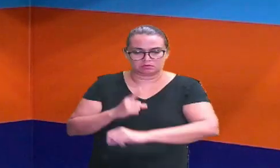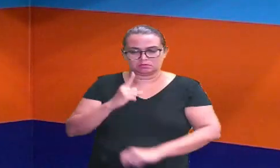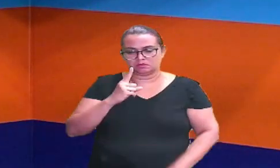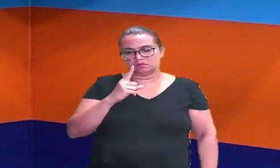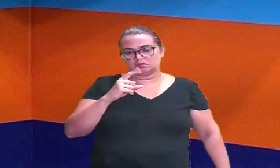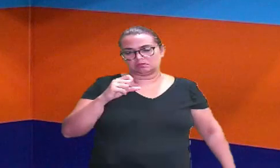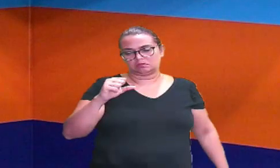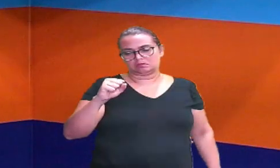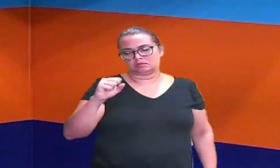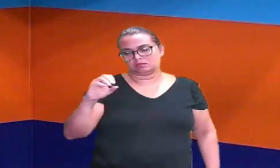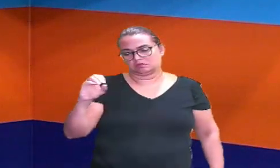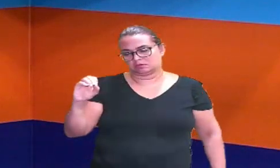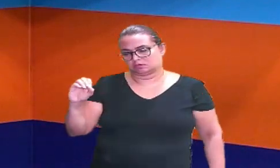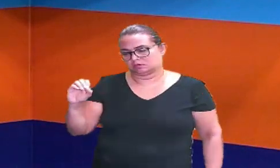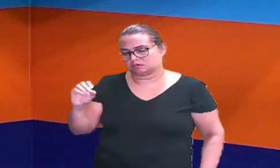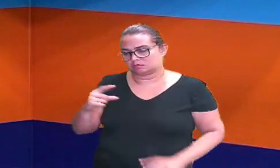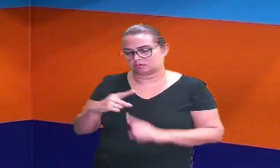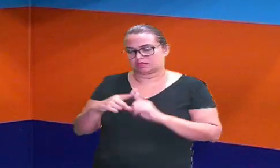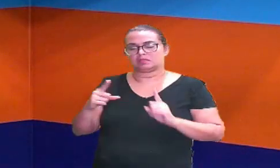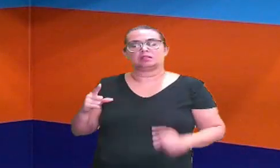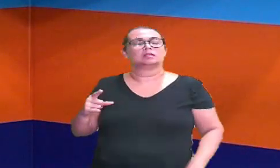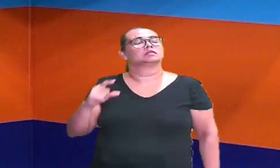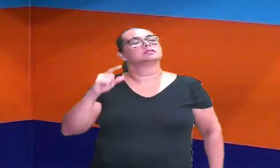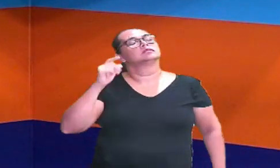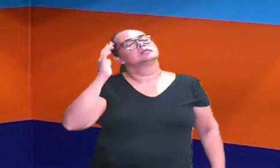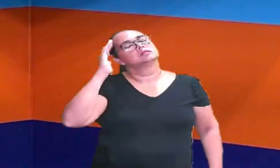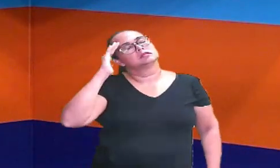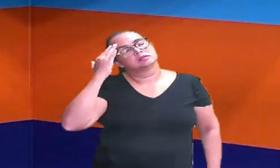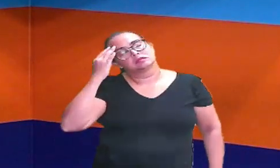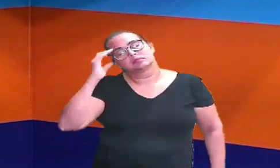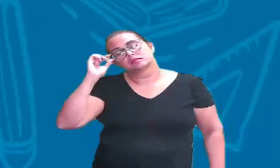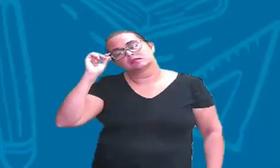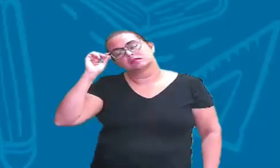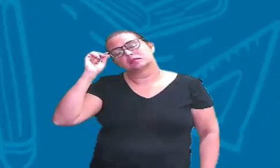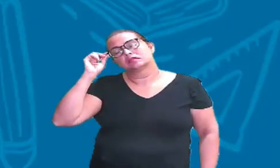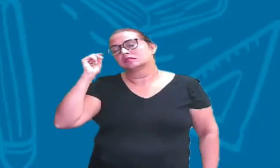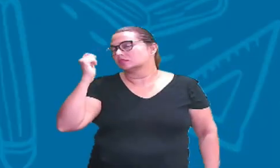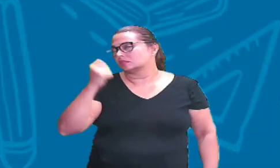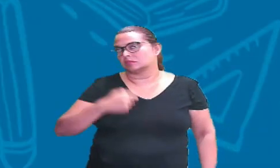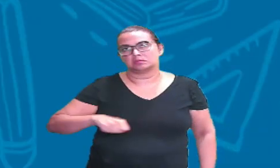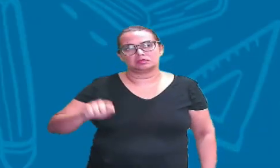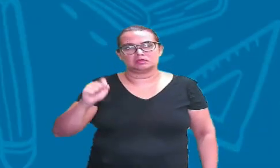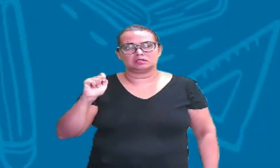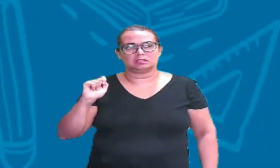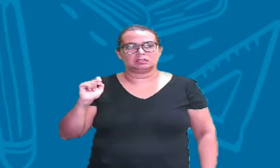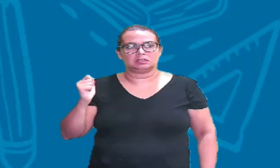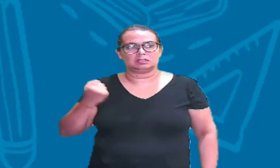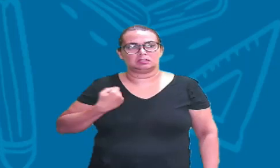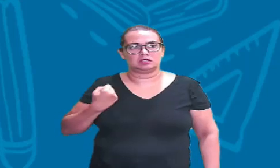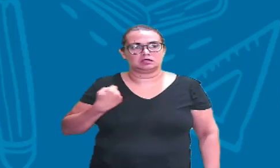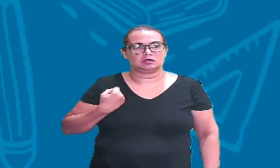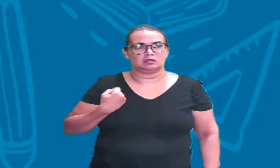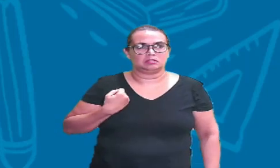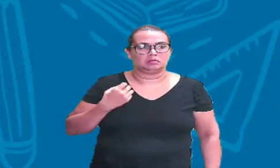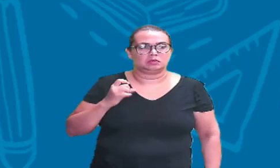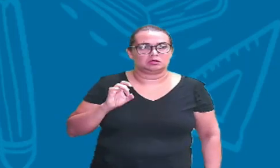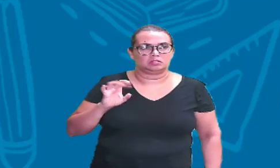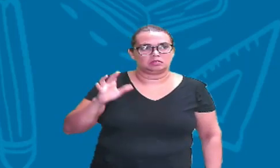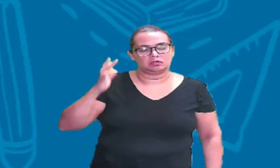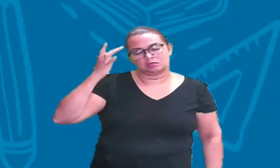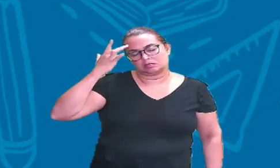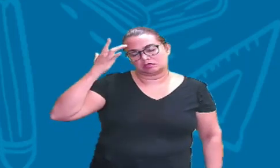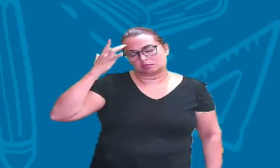é 180. Tá certo? Então, conseguimos fazer cálculos, mesmo sem ter um número. E só